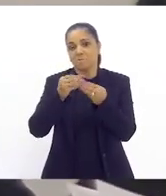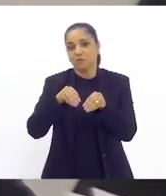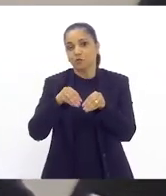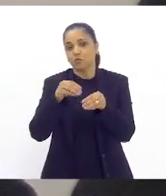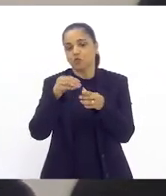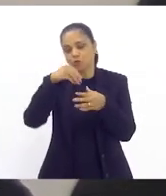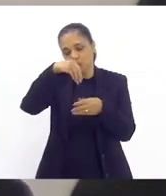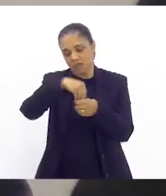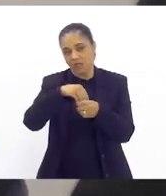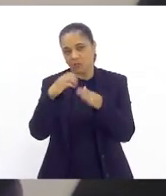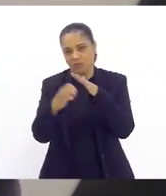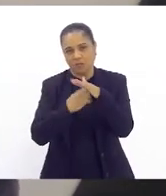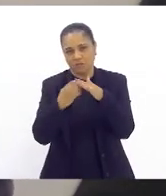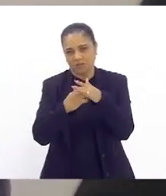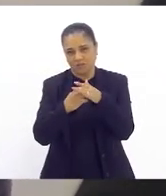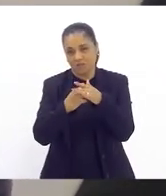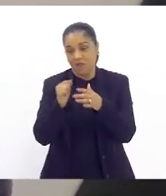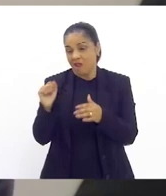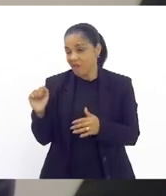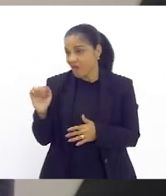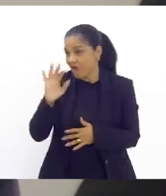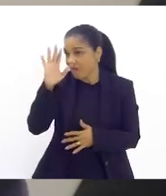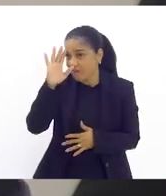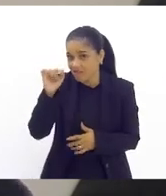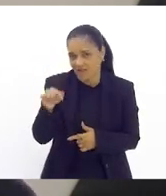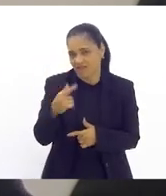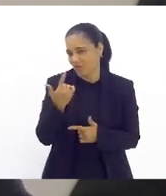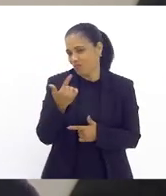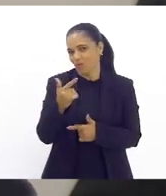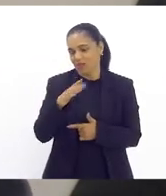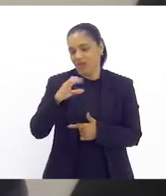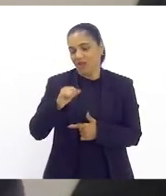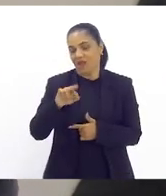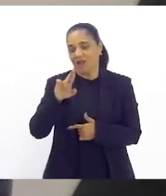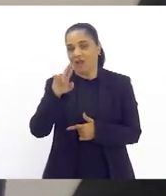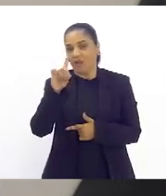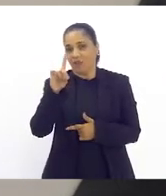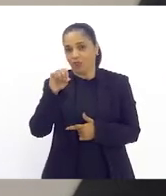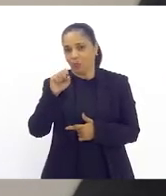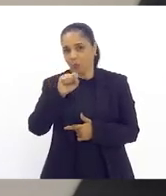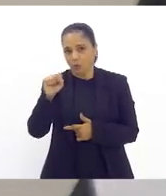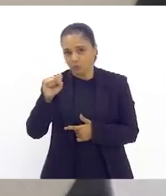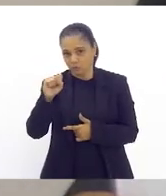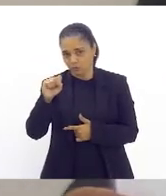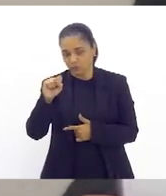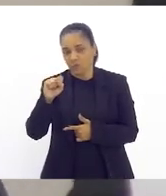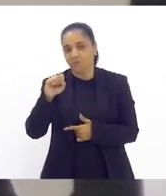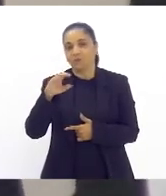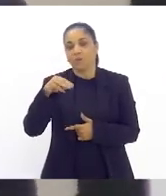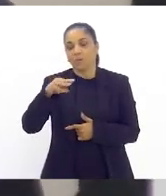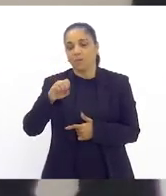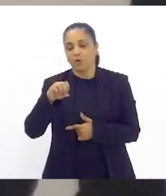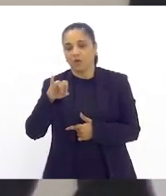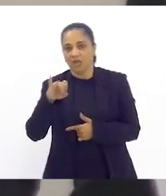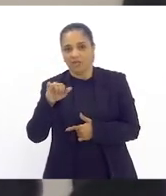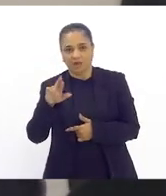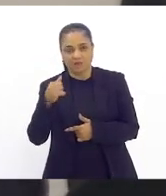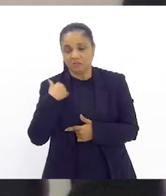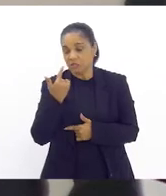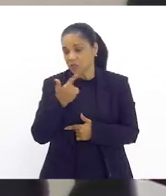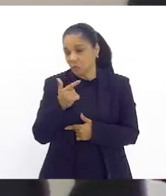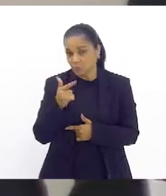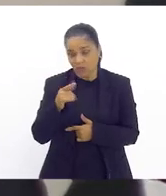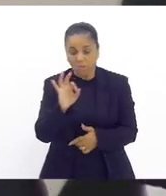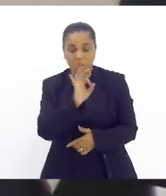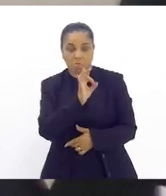não tem favela em Cardoso Moreira não tem favela em Bom Jesus de Itabapoana não tem milícia na